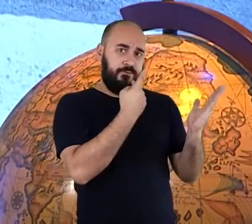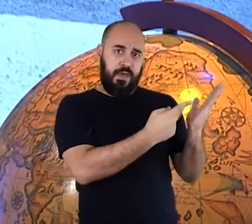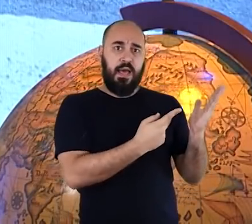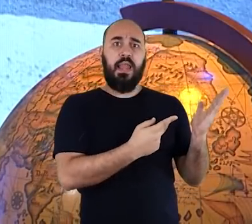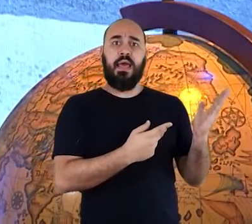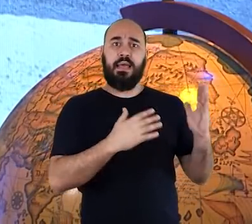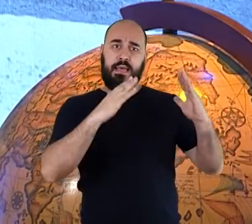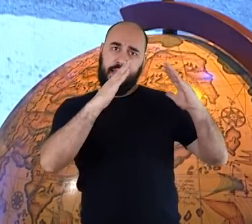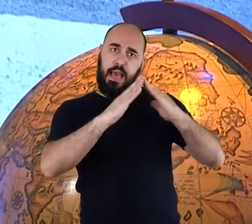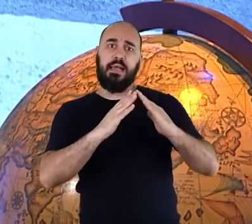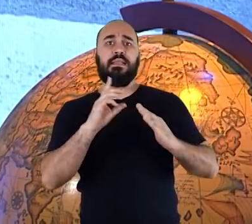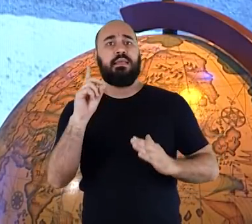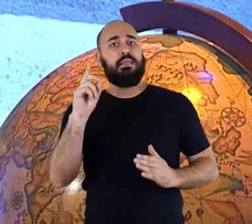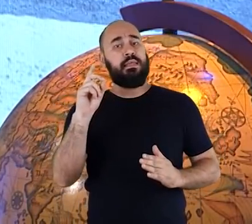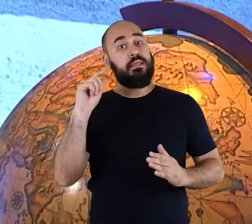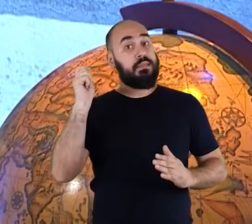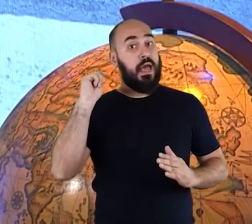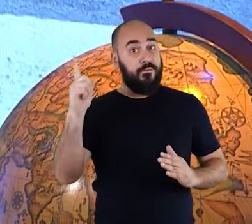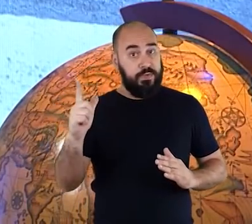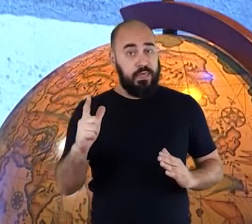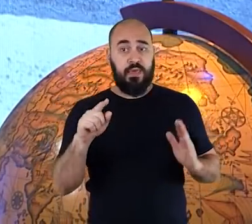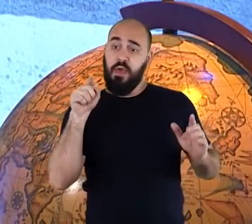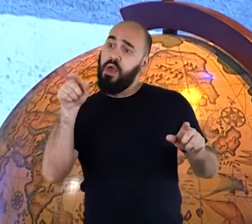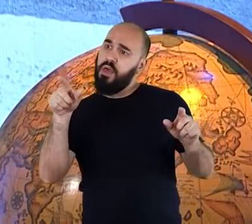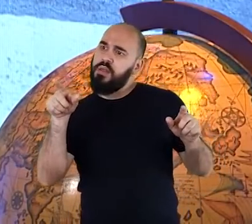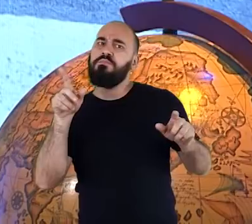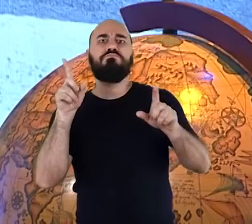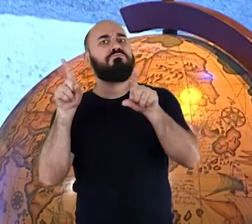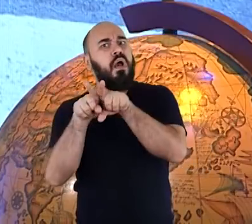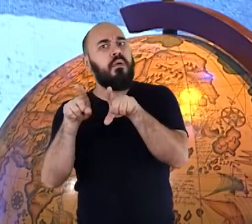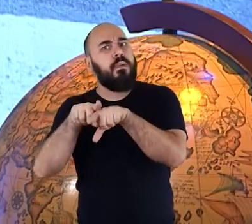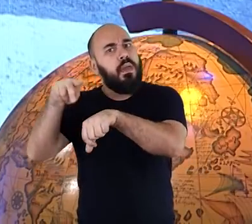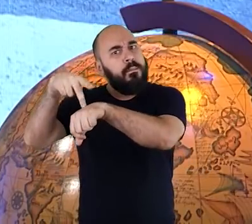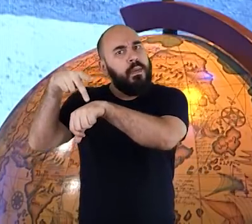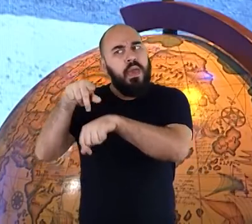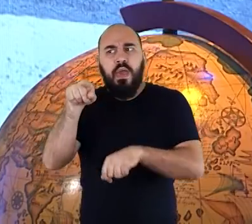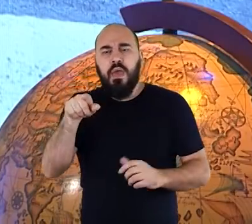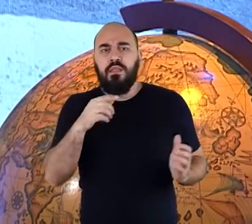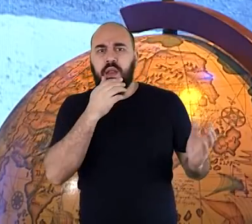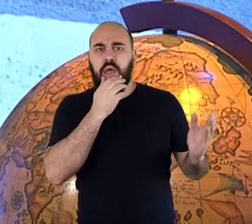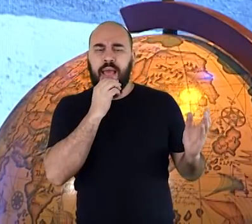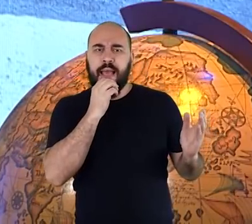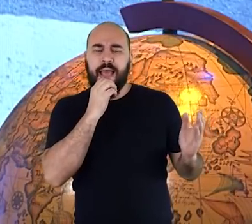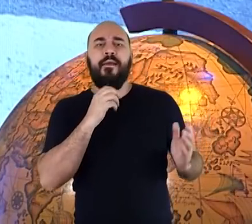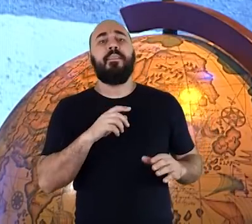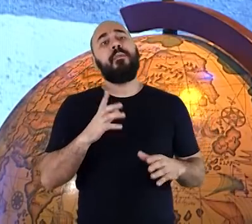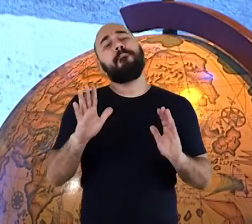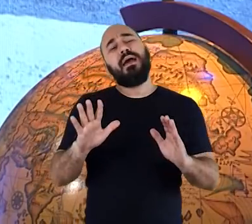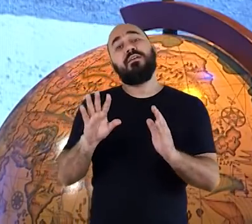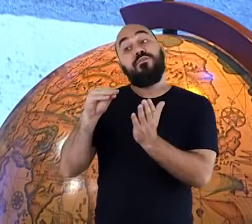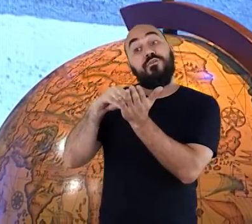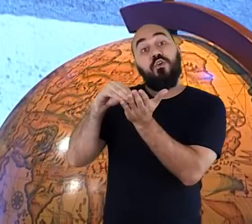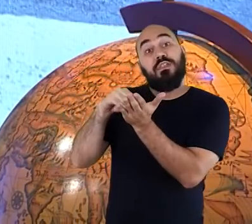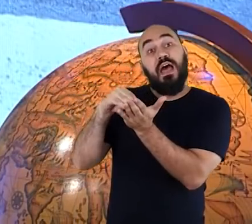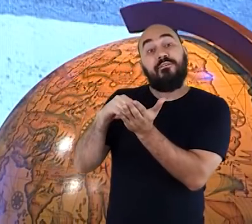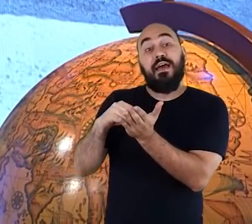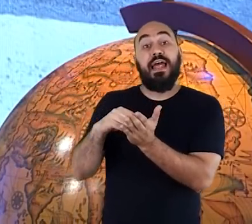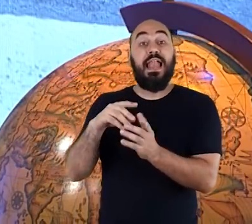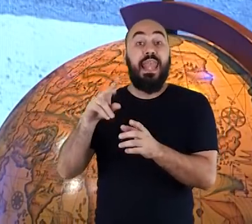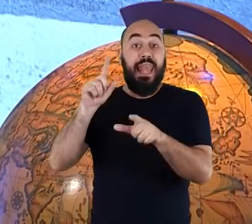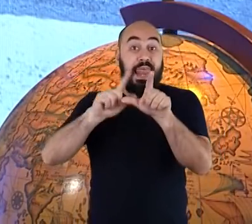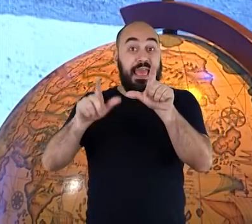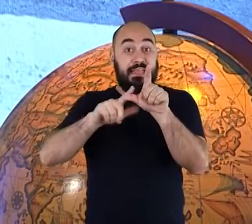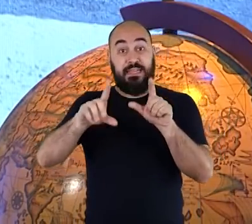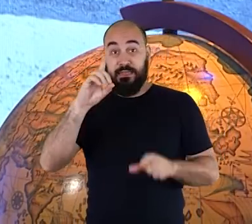Dalet, ou letra D, segundo o nosso alfabeto. Alguns acreditam que ele estava certo, outros diziam que o epigrafista